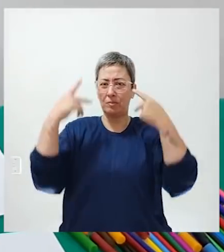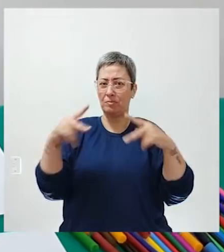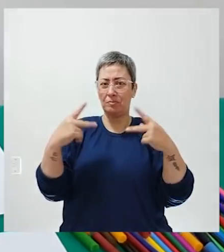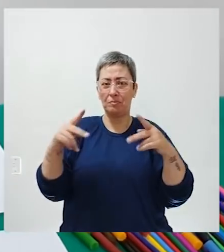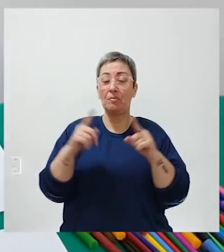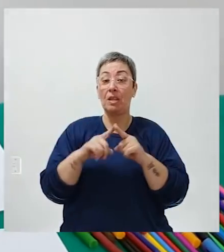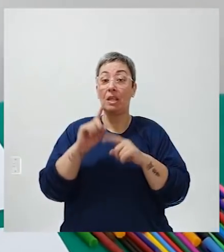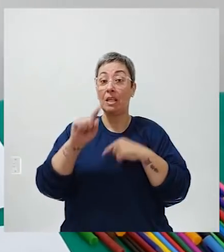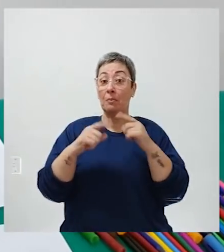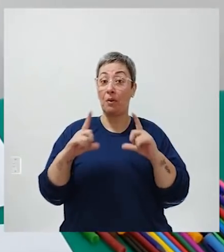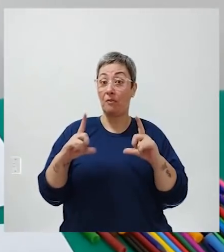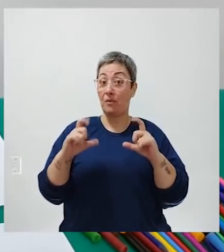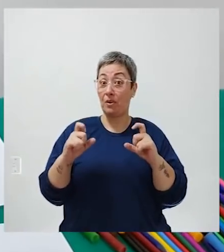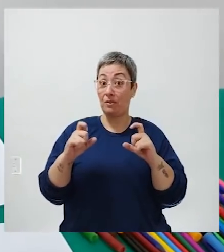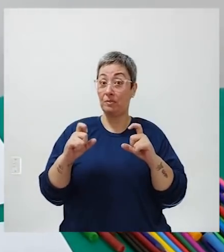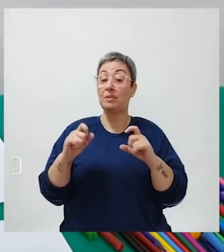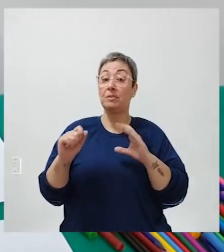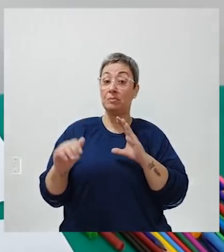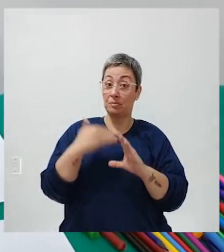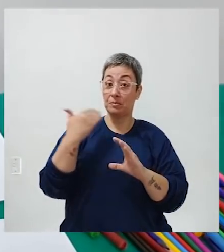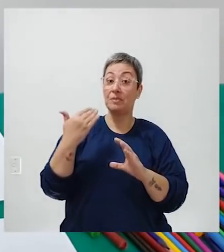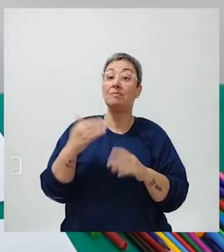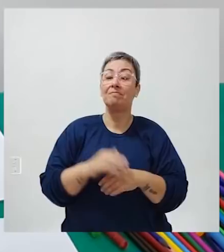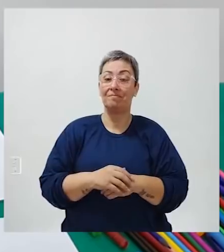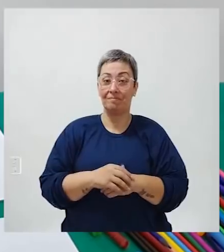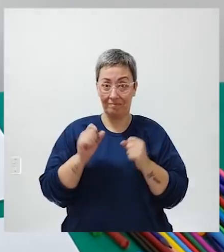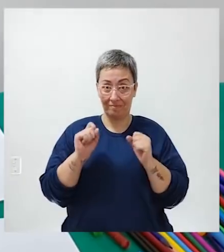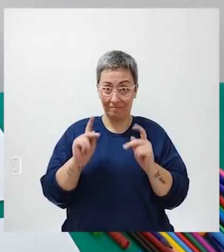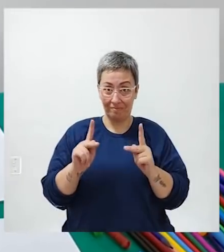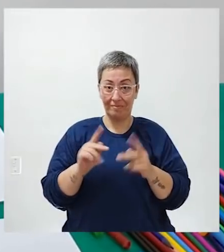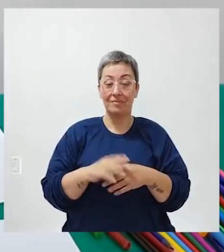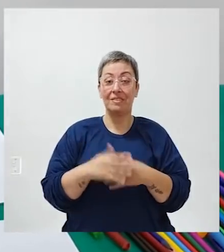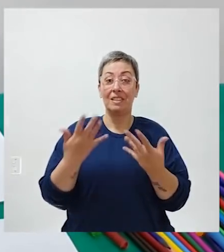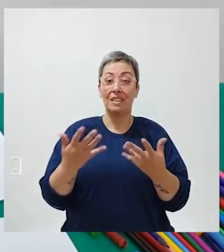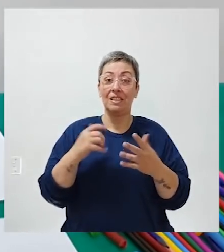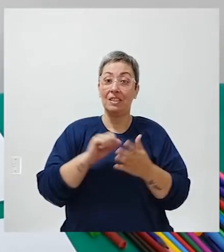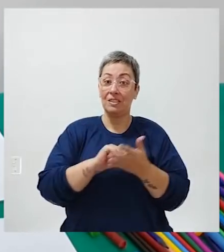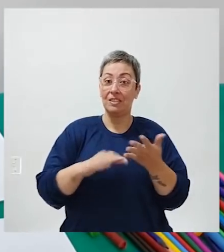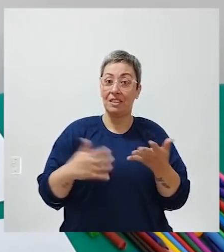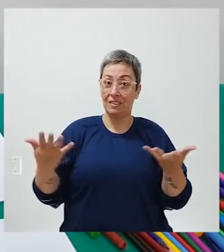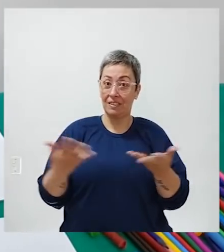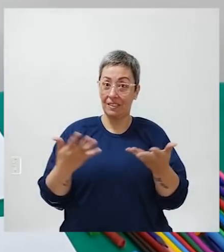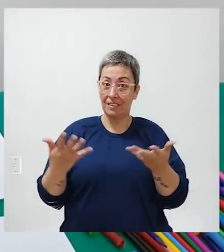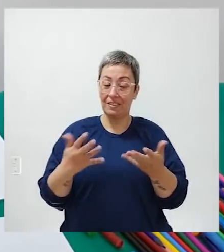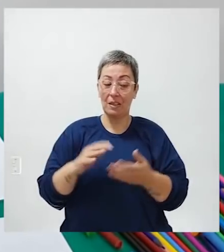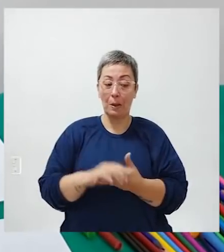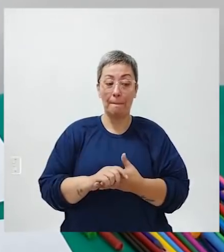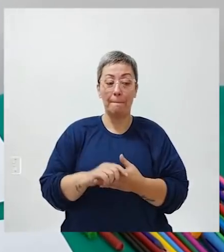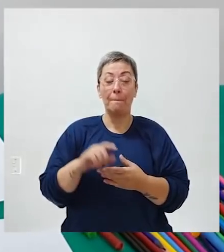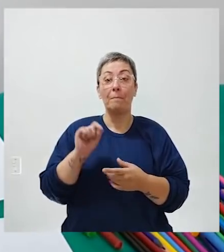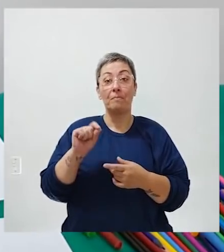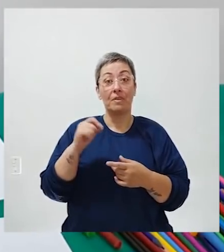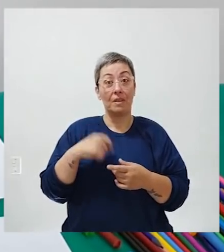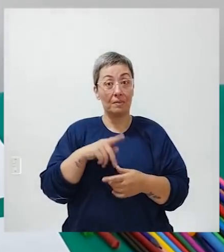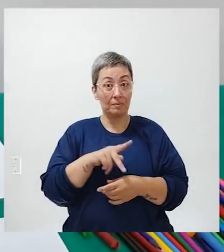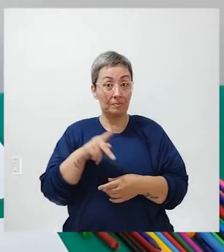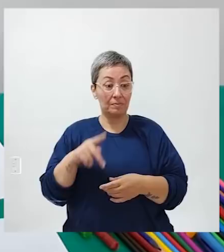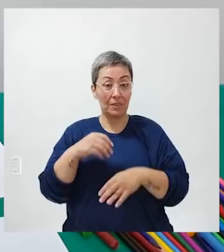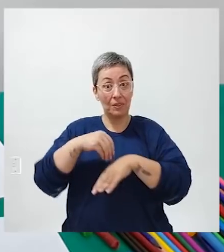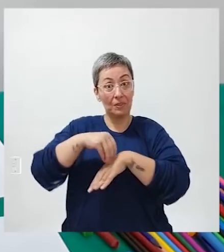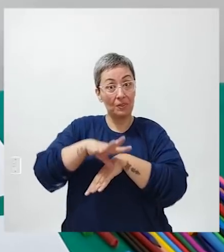Pois vocês tirem uma foto e mandem pra gente, tá bom? Então, a atividade de hoje foi essa. Aproveito